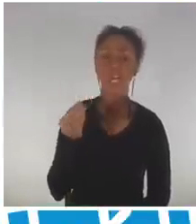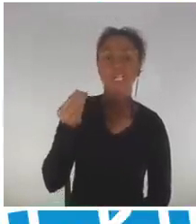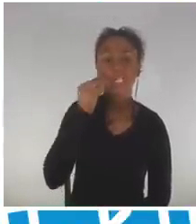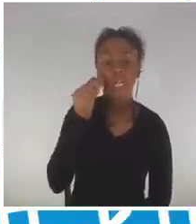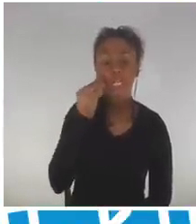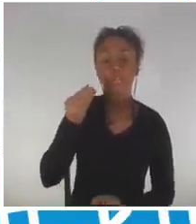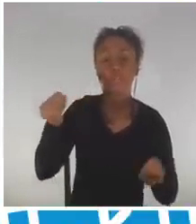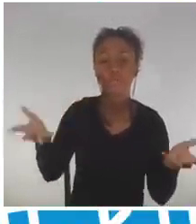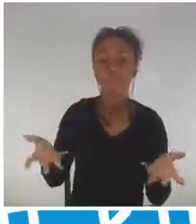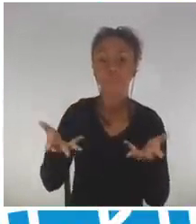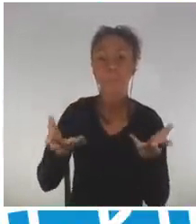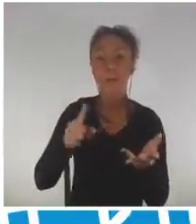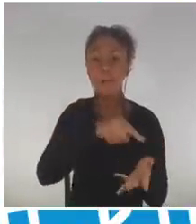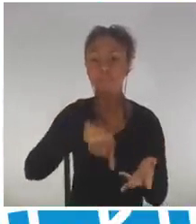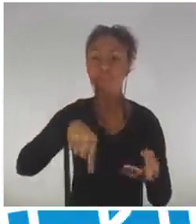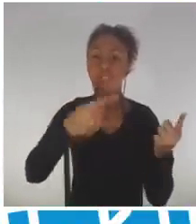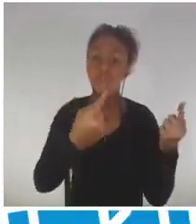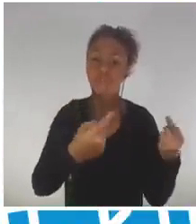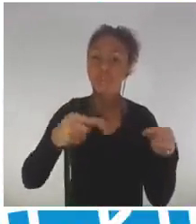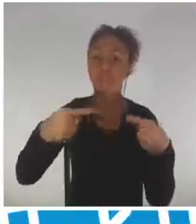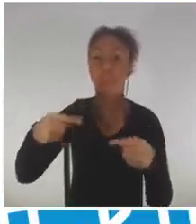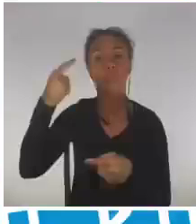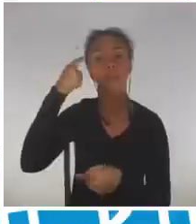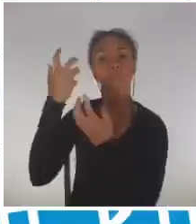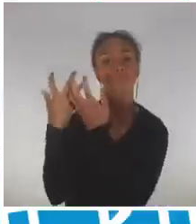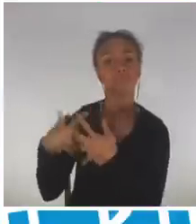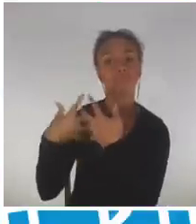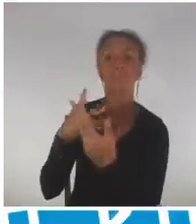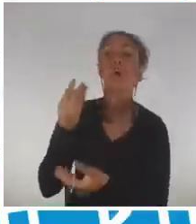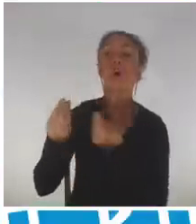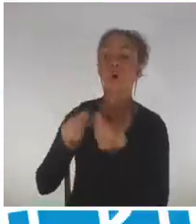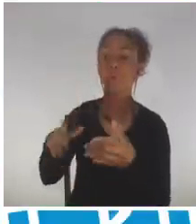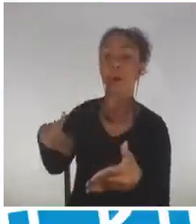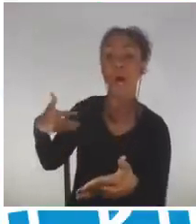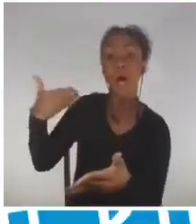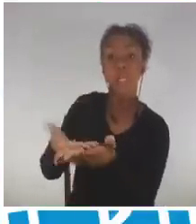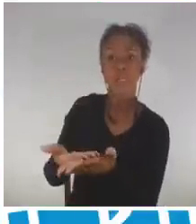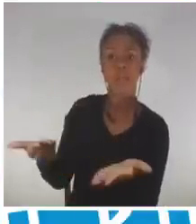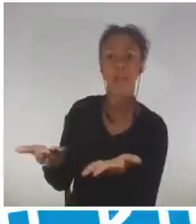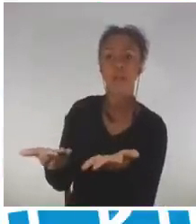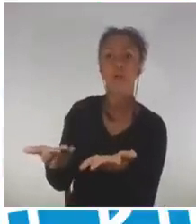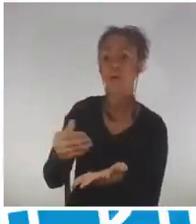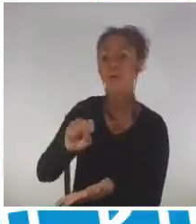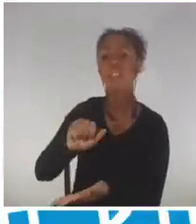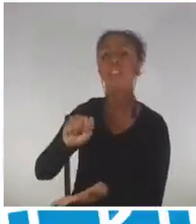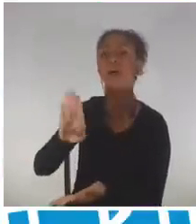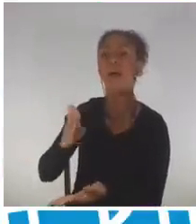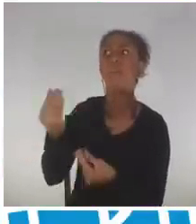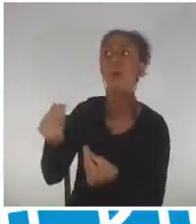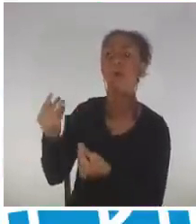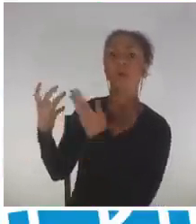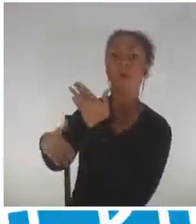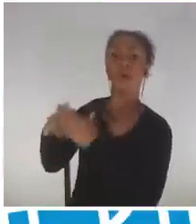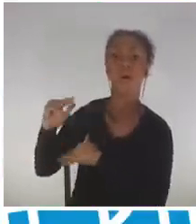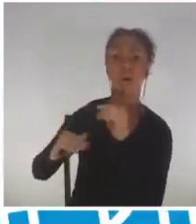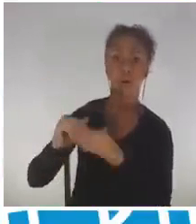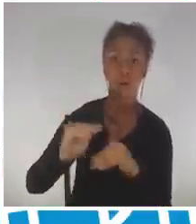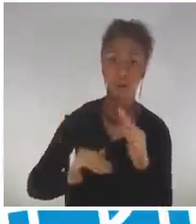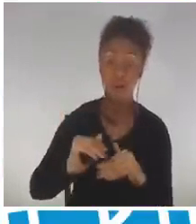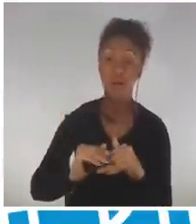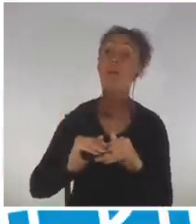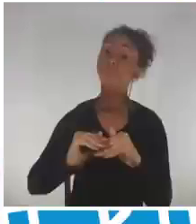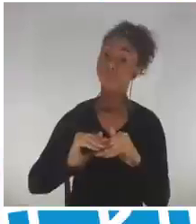reflexões sobre o que tem sido o SAEB até agora e sobre talvez